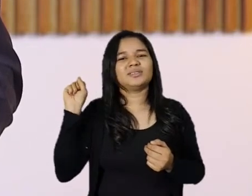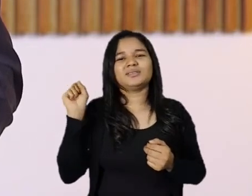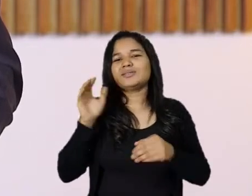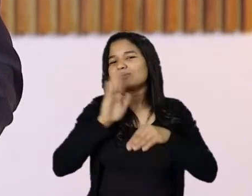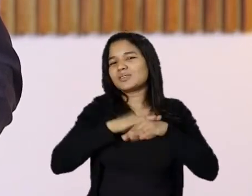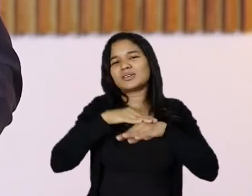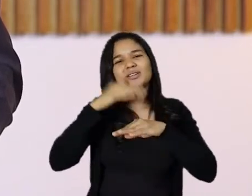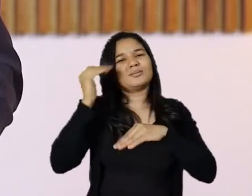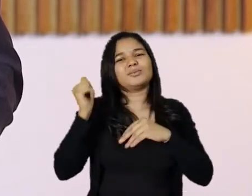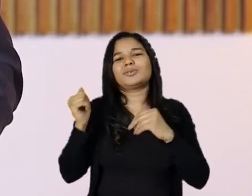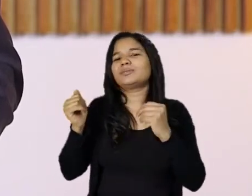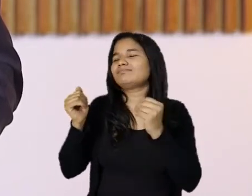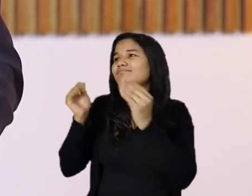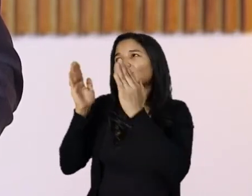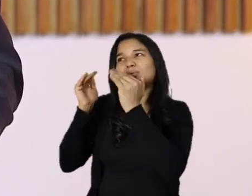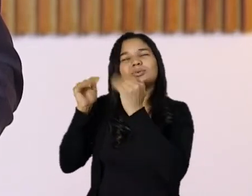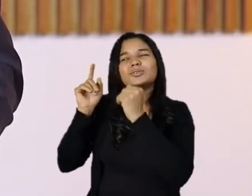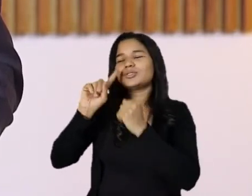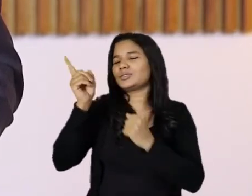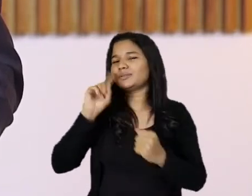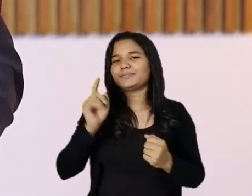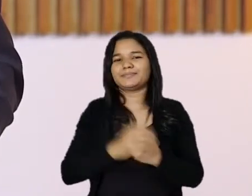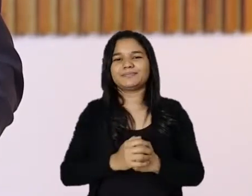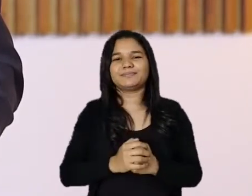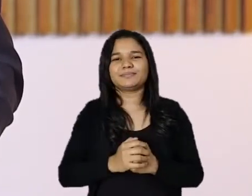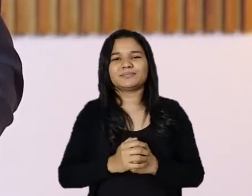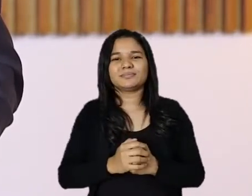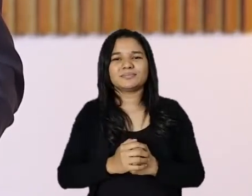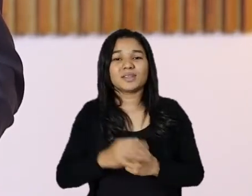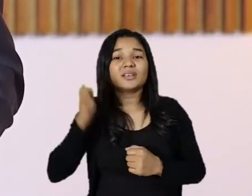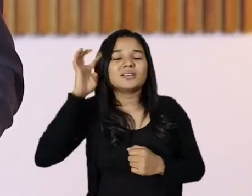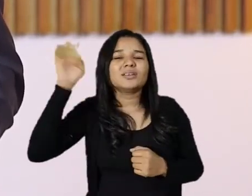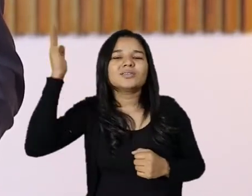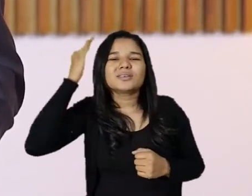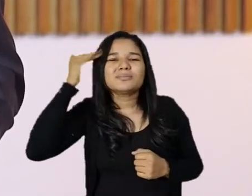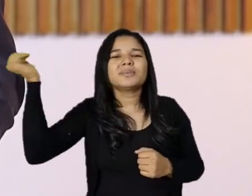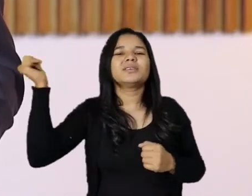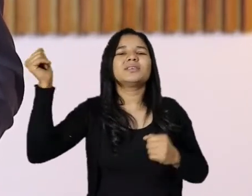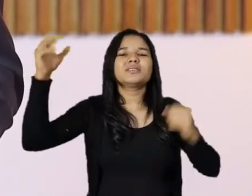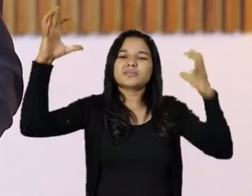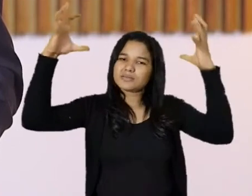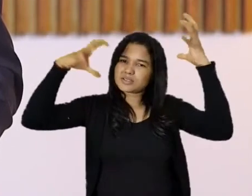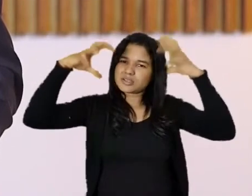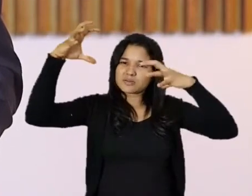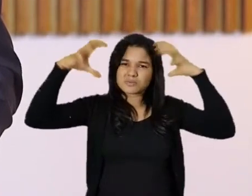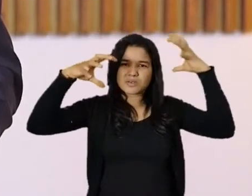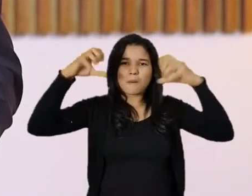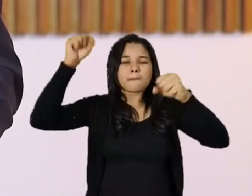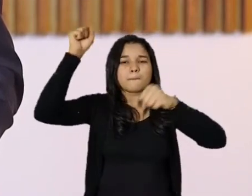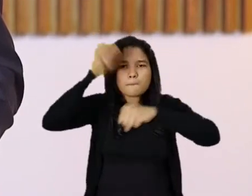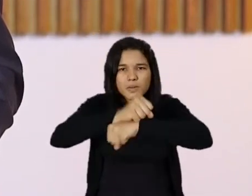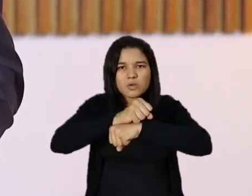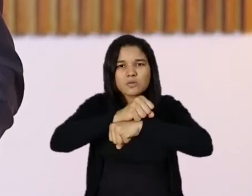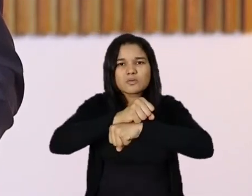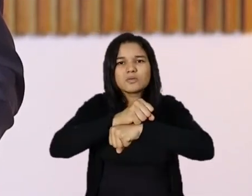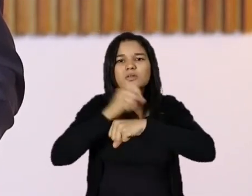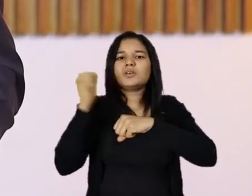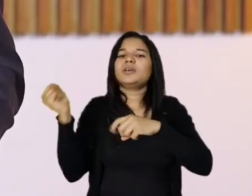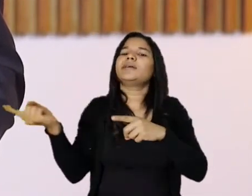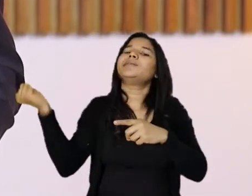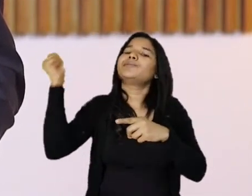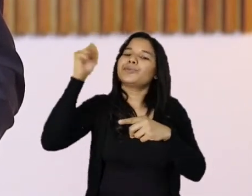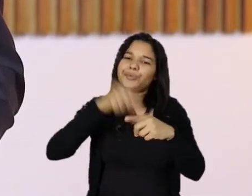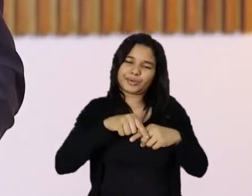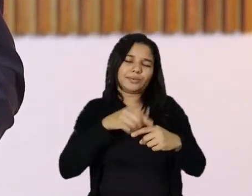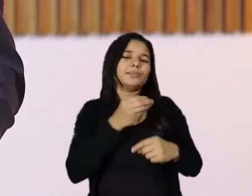sabia que se Deus cessasse o juízo naquele momento, eles voltariam para o pecado e para a impiedade. Então Deus não